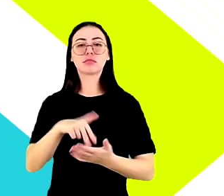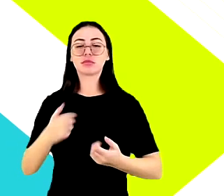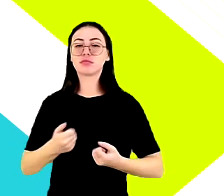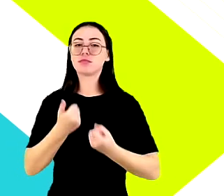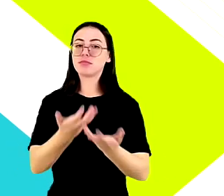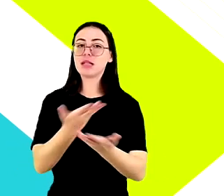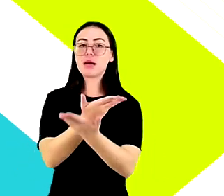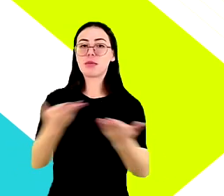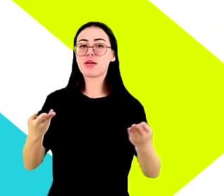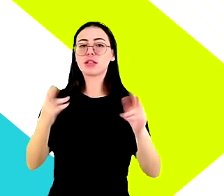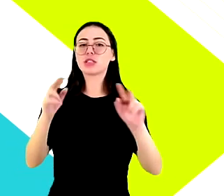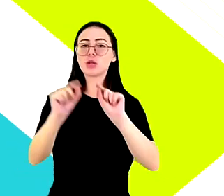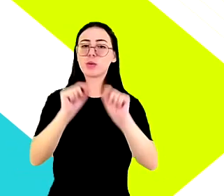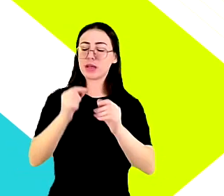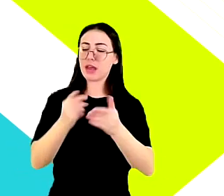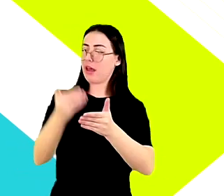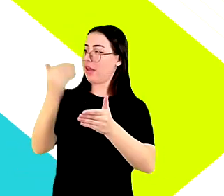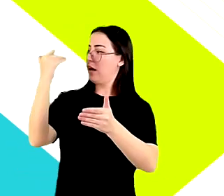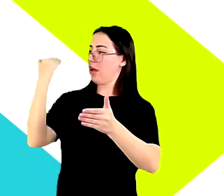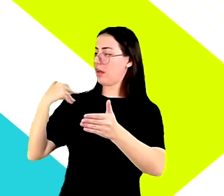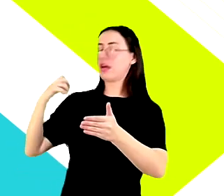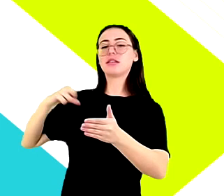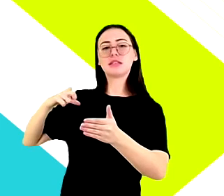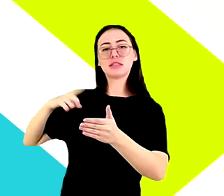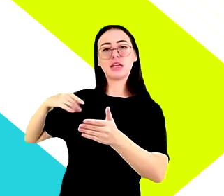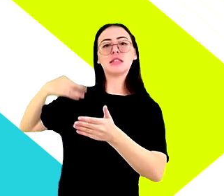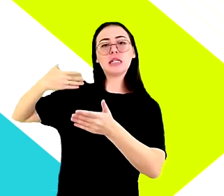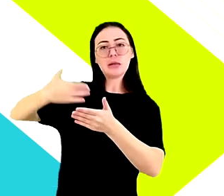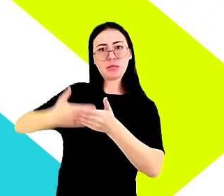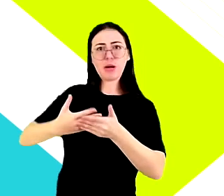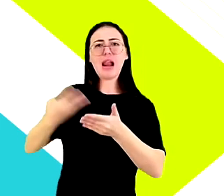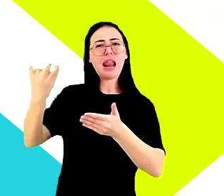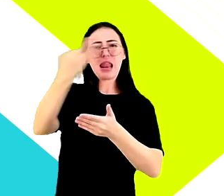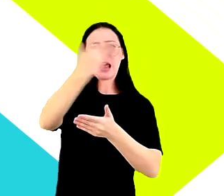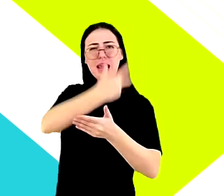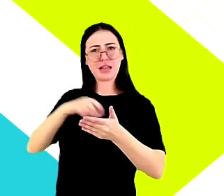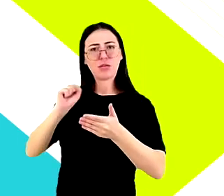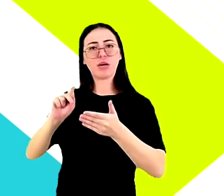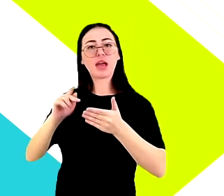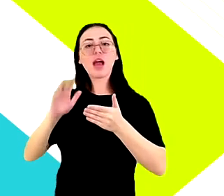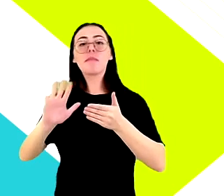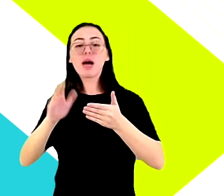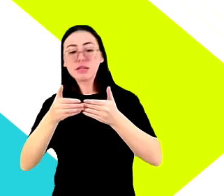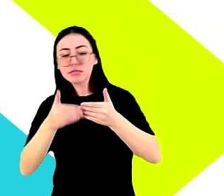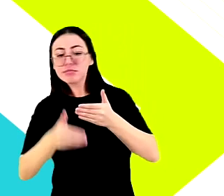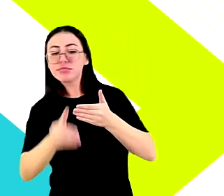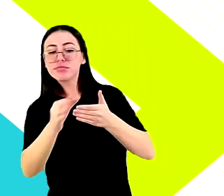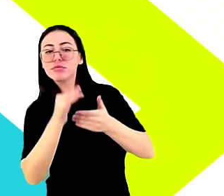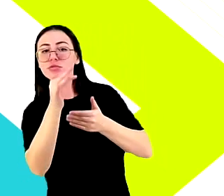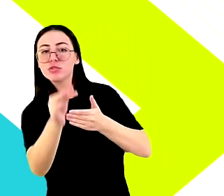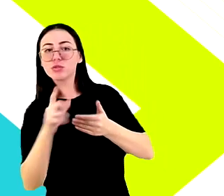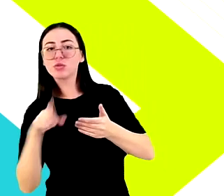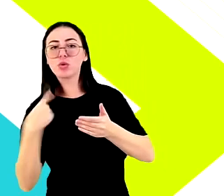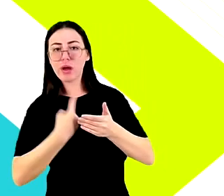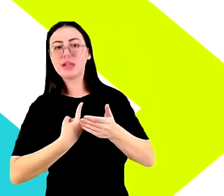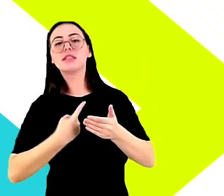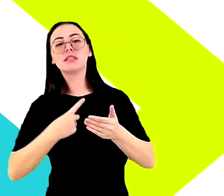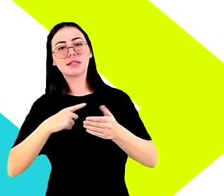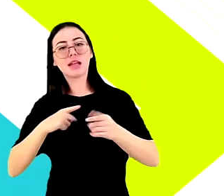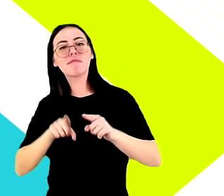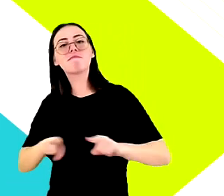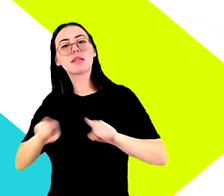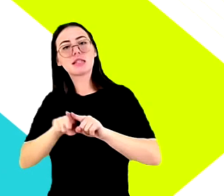tem um longo caminho para fazer juntos. E eu vou contar o que significa a vida de uma mulher quando ela é transformada